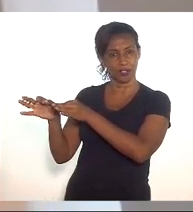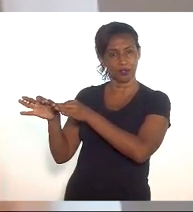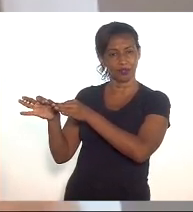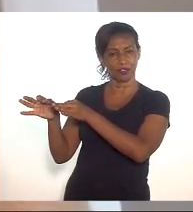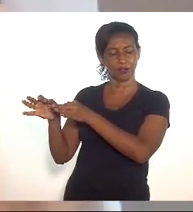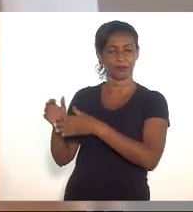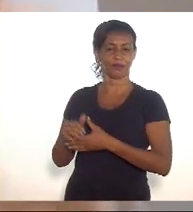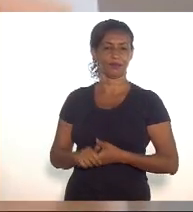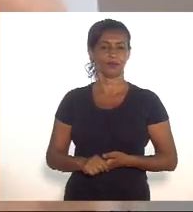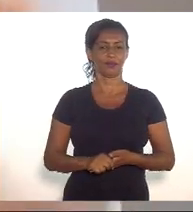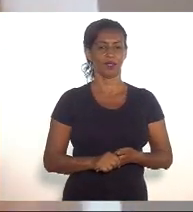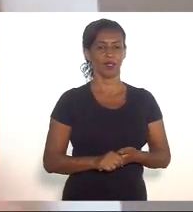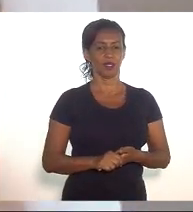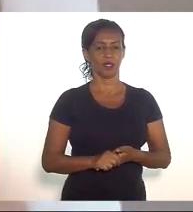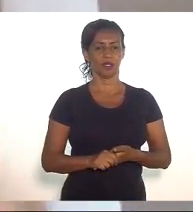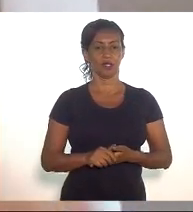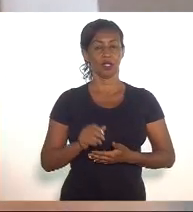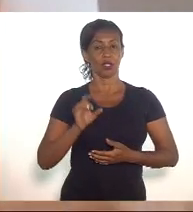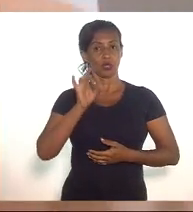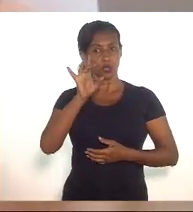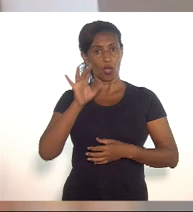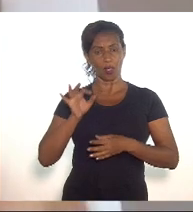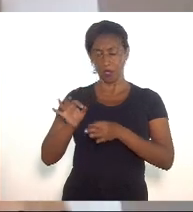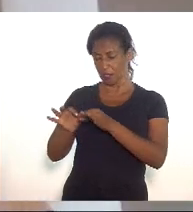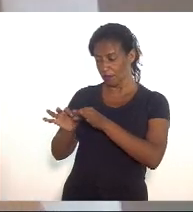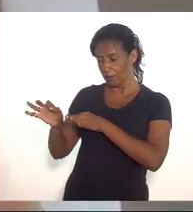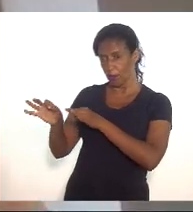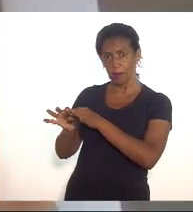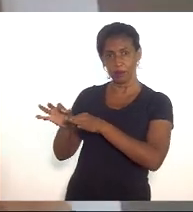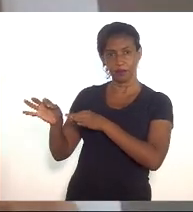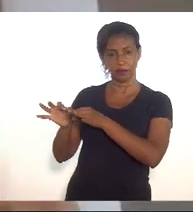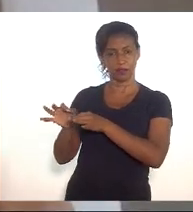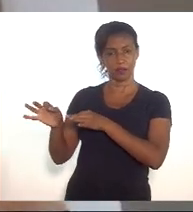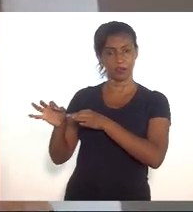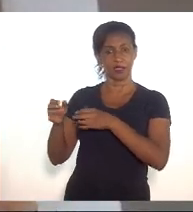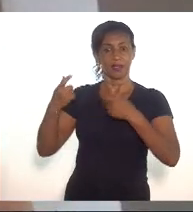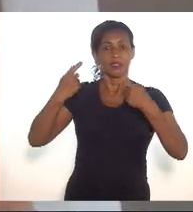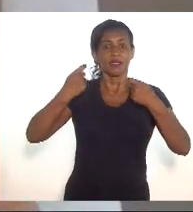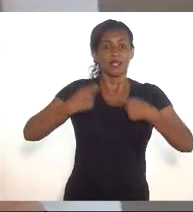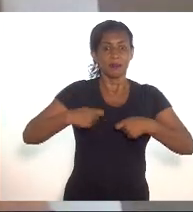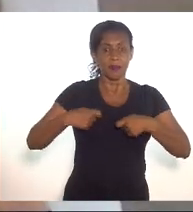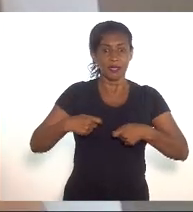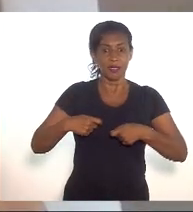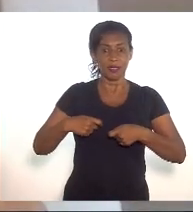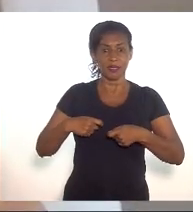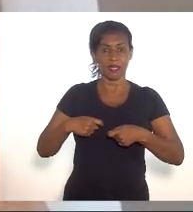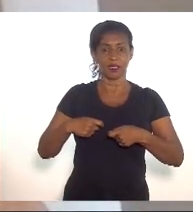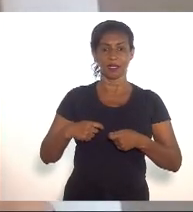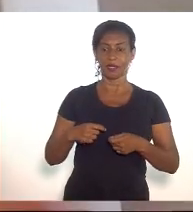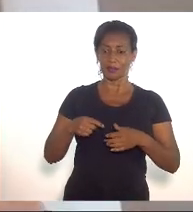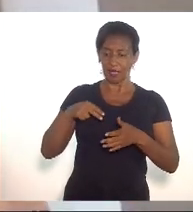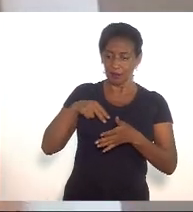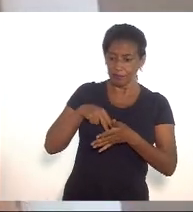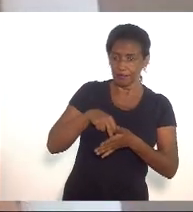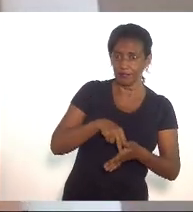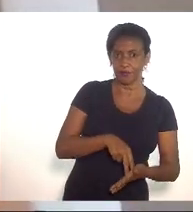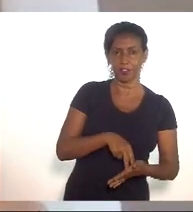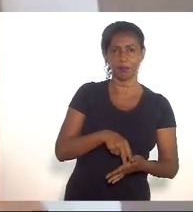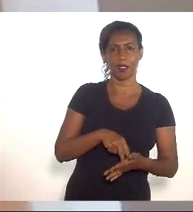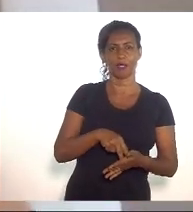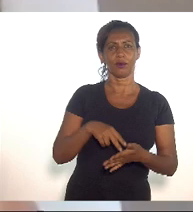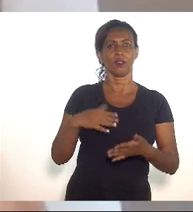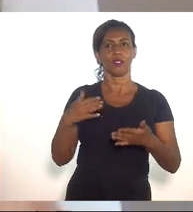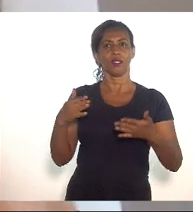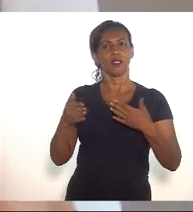planejamento. Só que essa elaboração do planejamento, ela precisa estar fundamentada em algumas coisas que a gente ainda